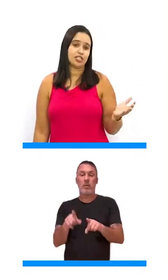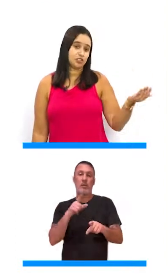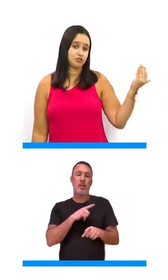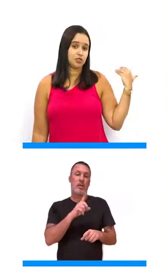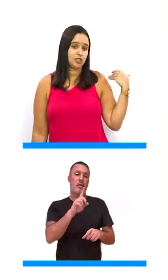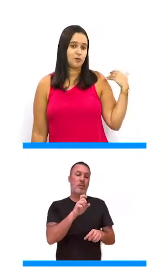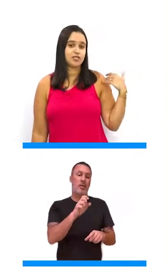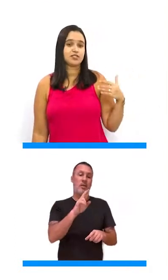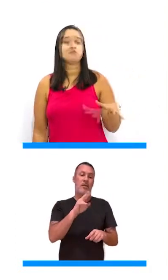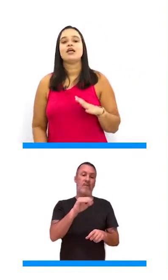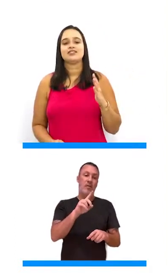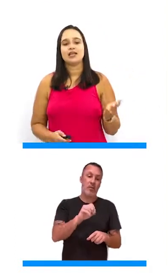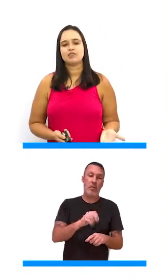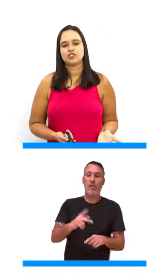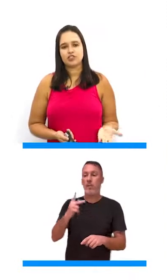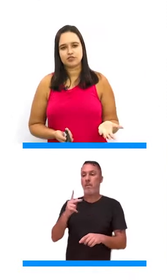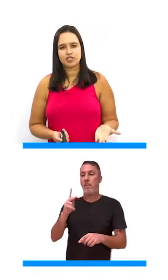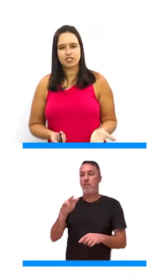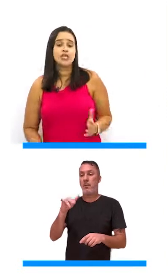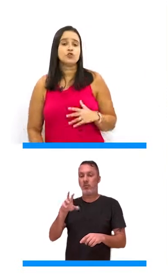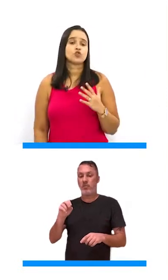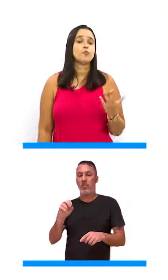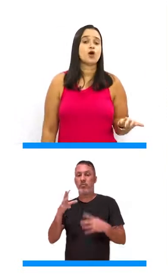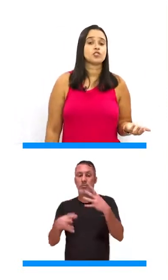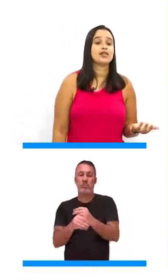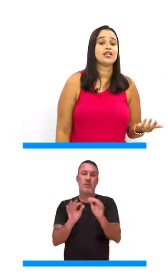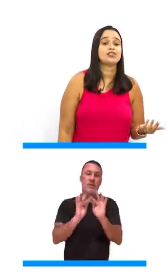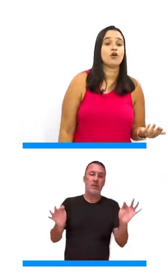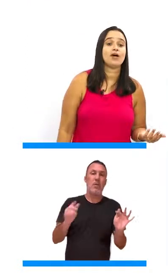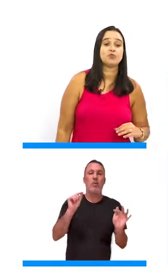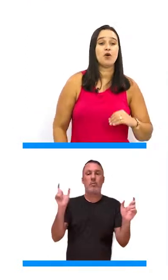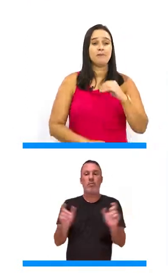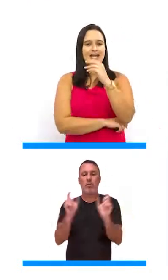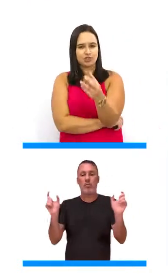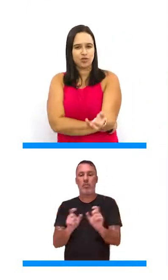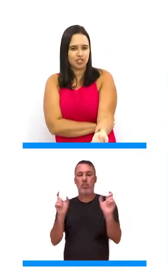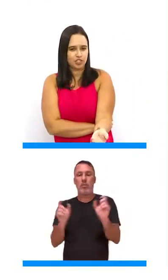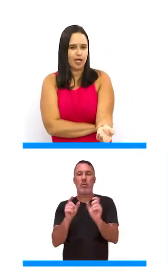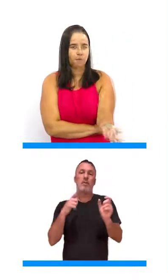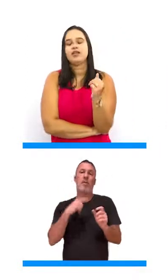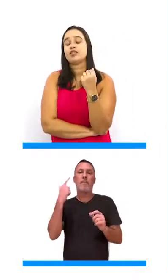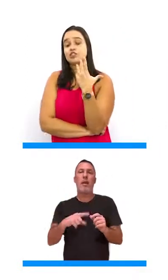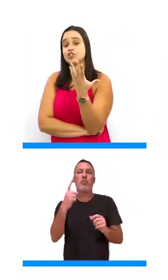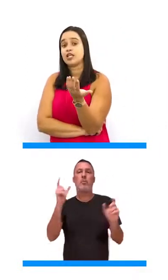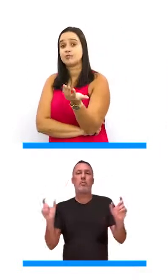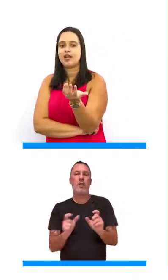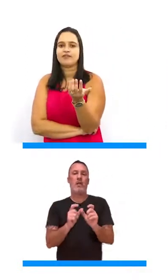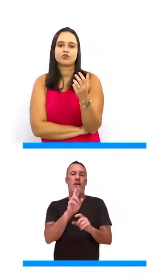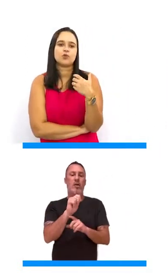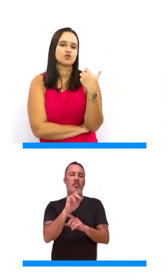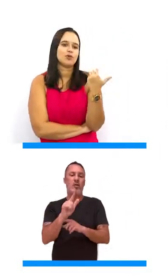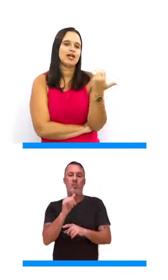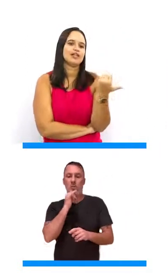derivados, que a gente viu anteriormente, são exemplos de adjetivos simples. E os compostos são aqueles formados por mais de um radical. Então, a gente tem as